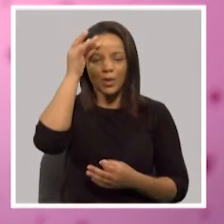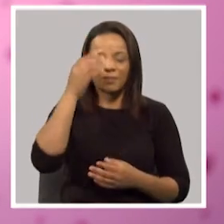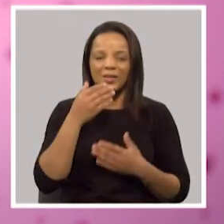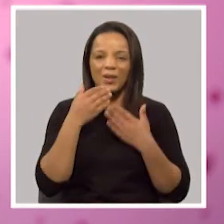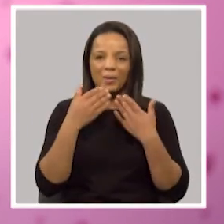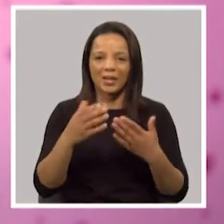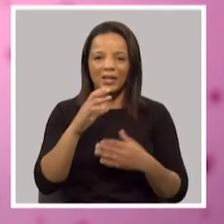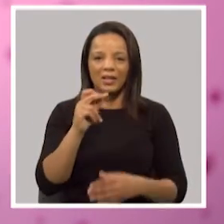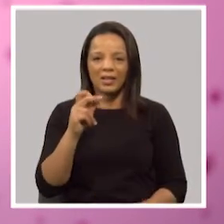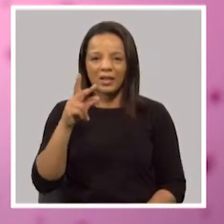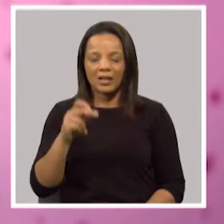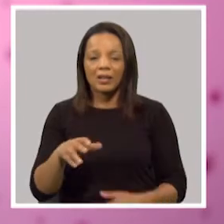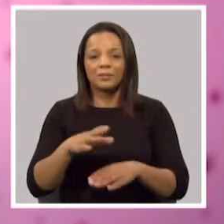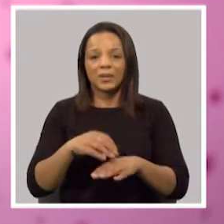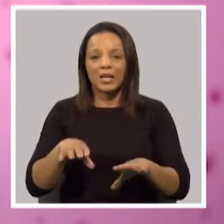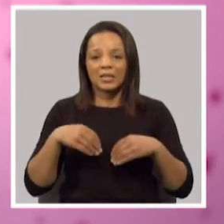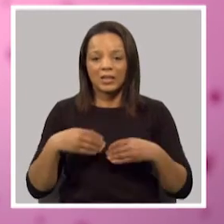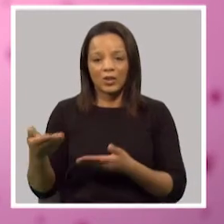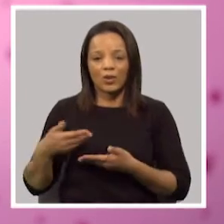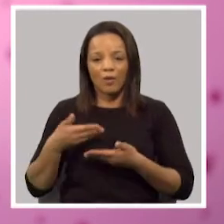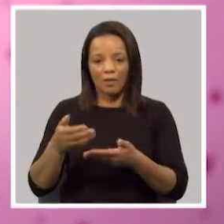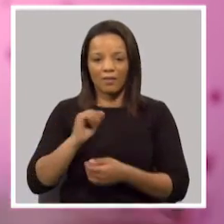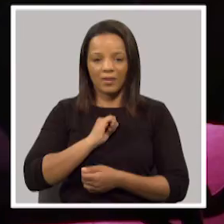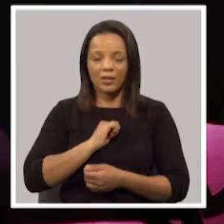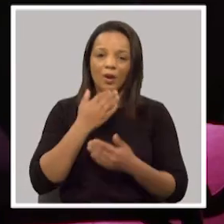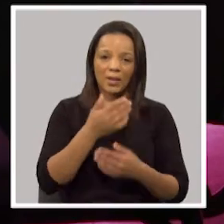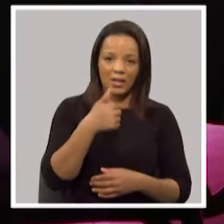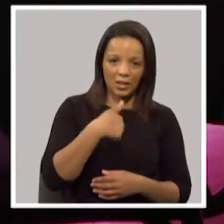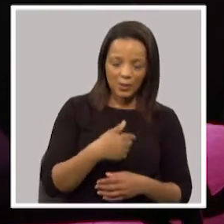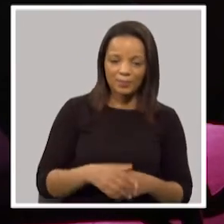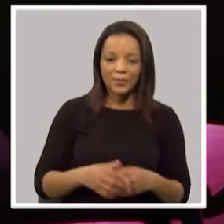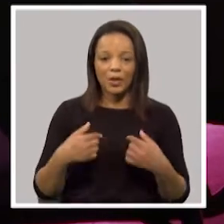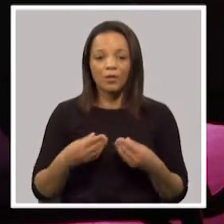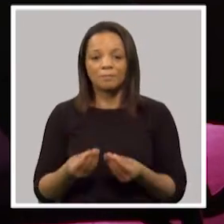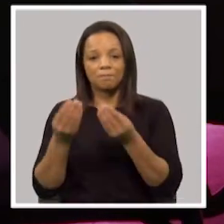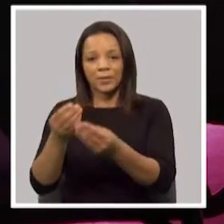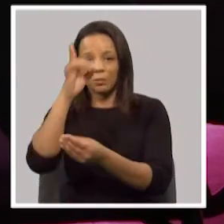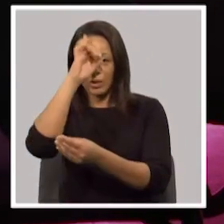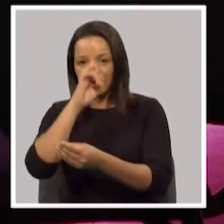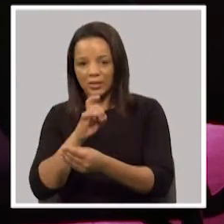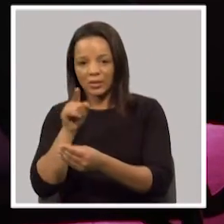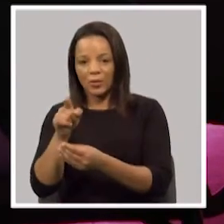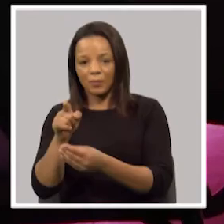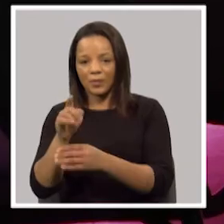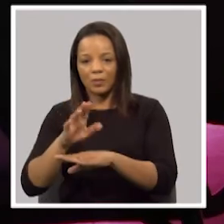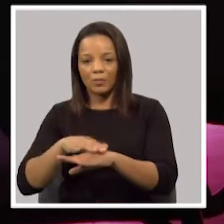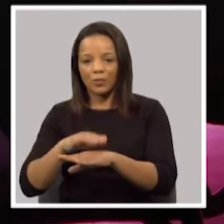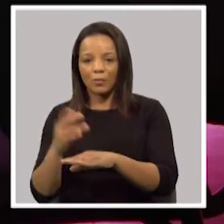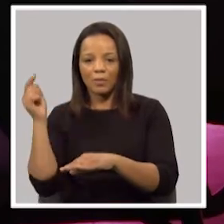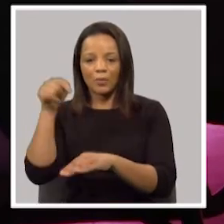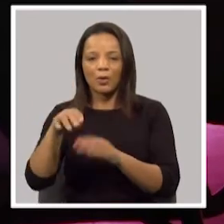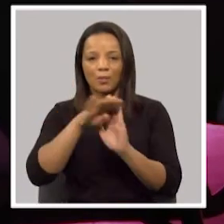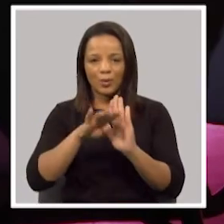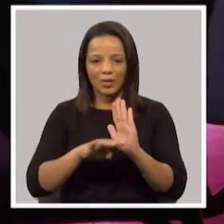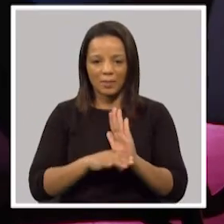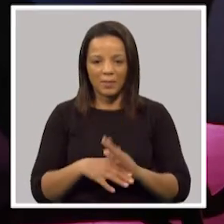marcou. Muito obrigada, Carla, por teres aceitado o meu convite. Obrigada, eu. Tenho a entregar-te uma recordação da tua passagem aqui